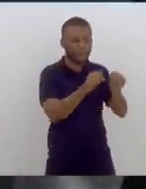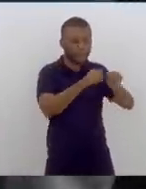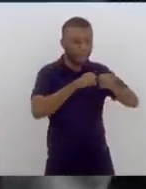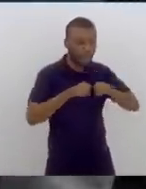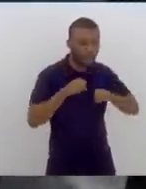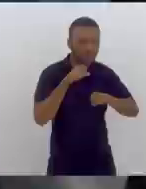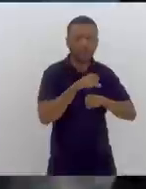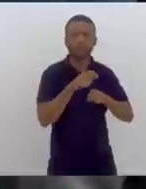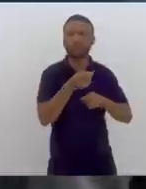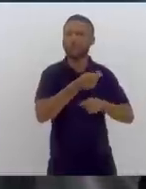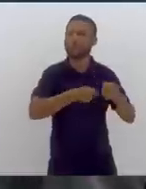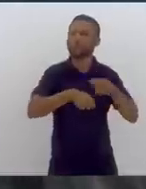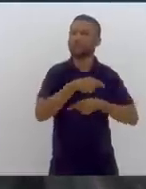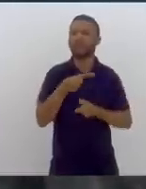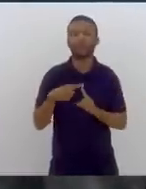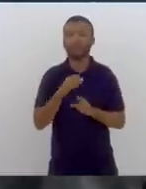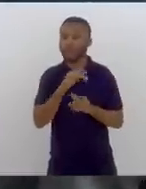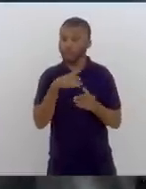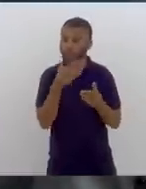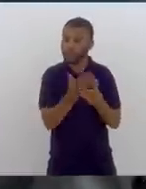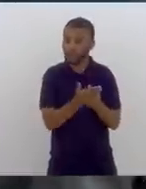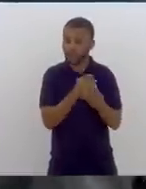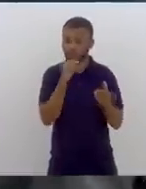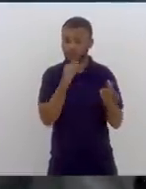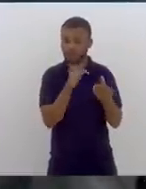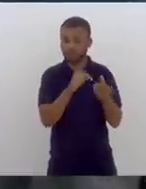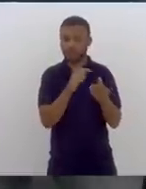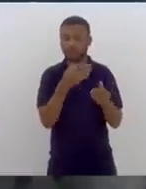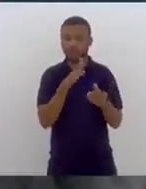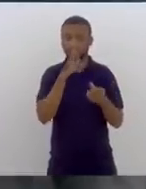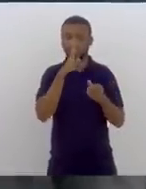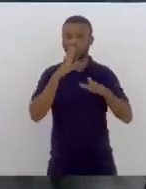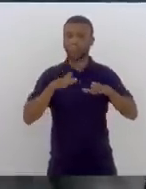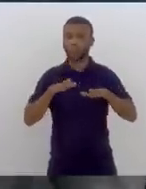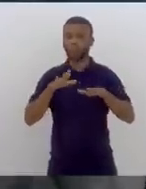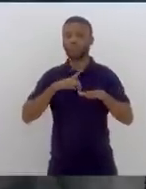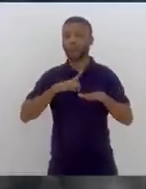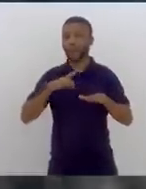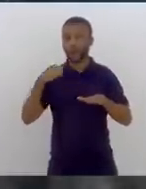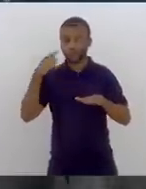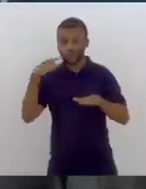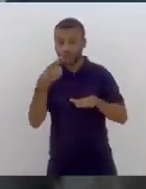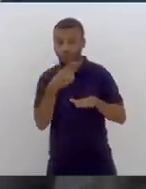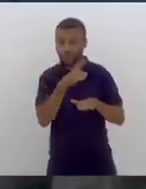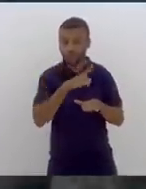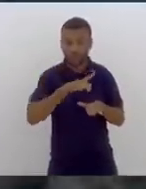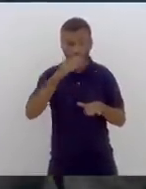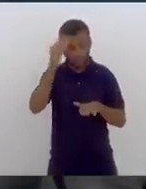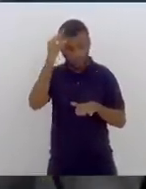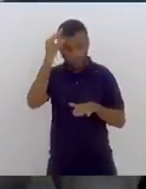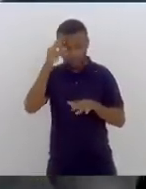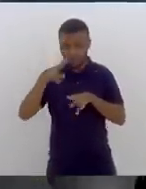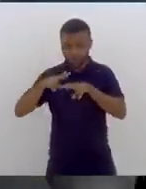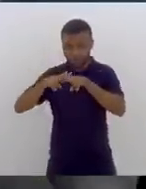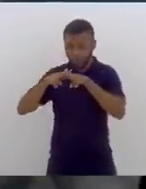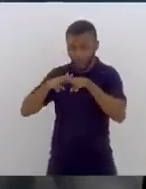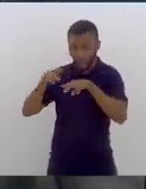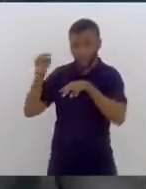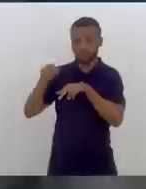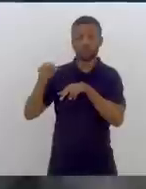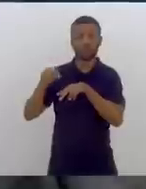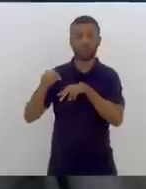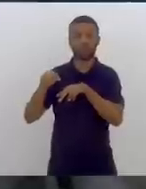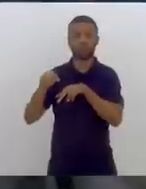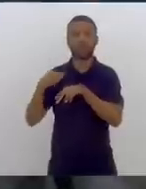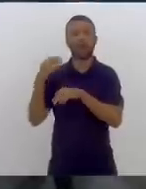administrativo Porque se o processo administrativo tiver a participação do advogado do advogado tiver conhecimento de causa como